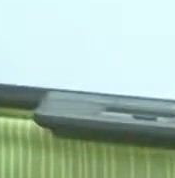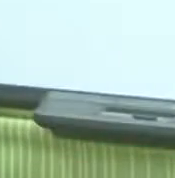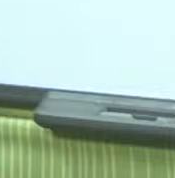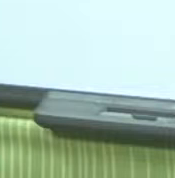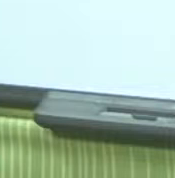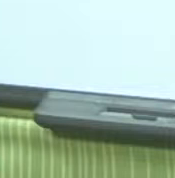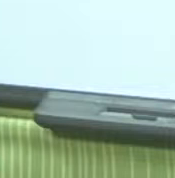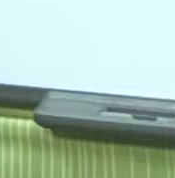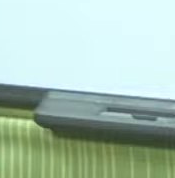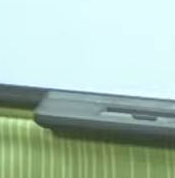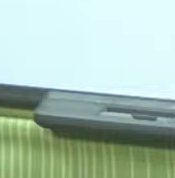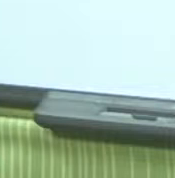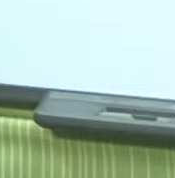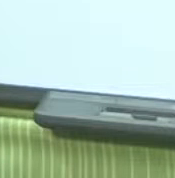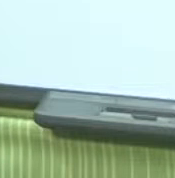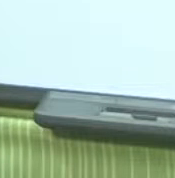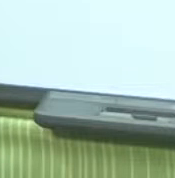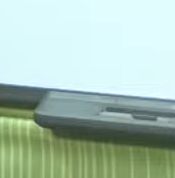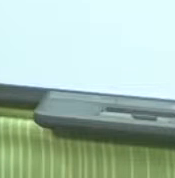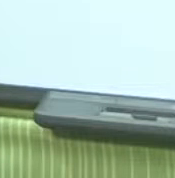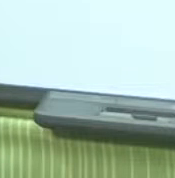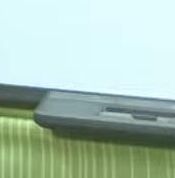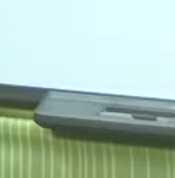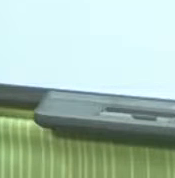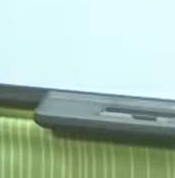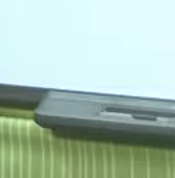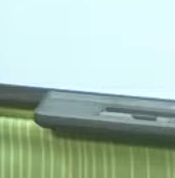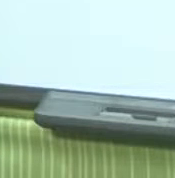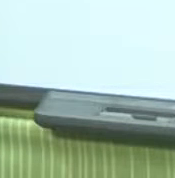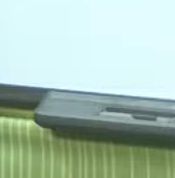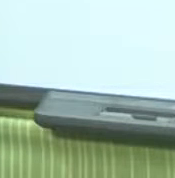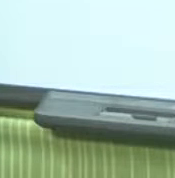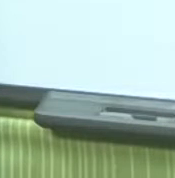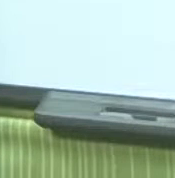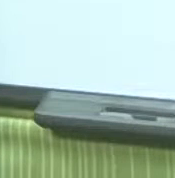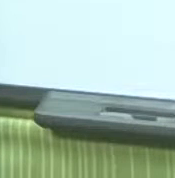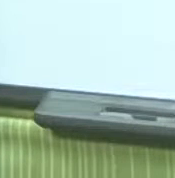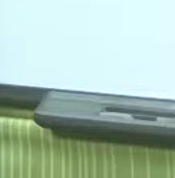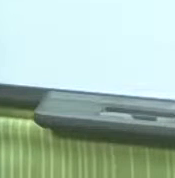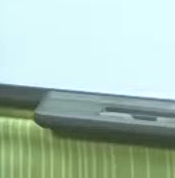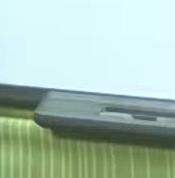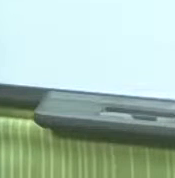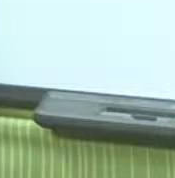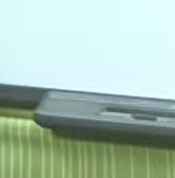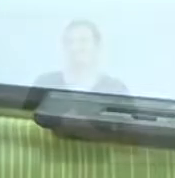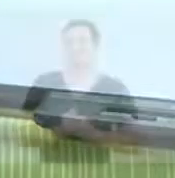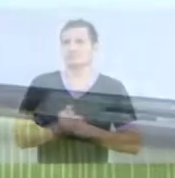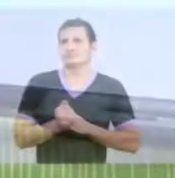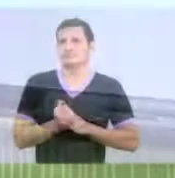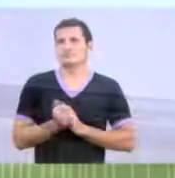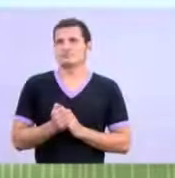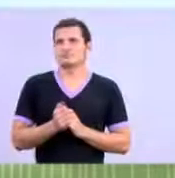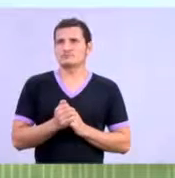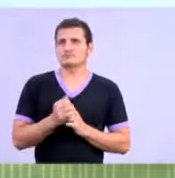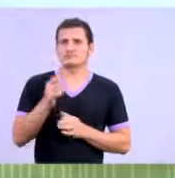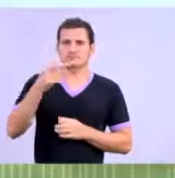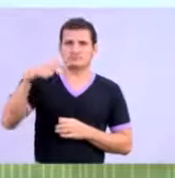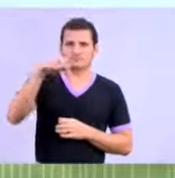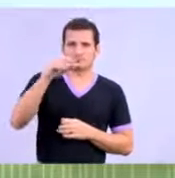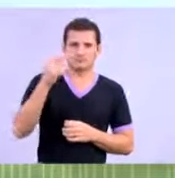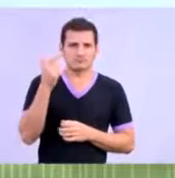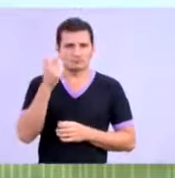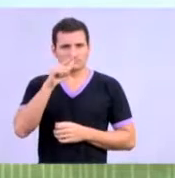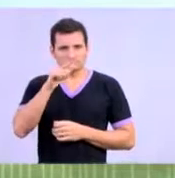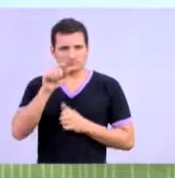Olá, caros alunos, bem-vindo de volta aí. Quebraram a cabeça na atividade, gente? Vocês conseguiram modificar o